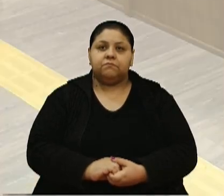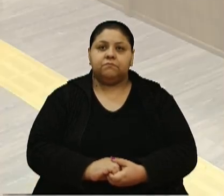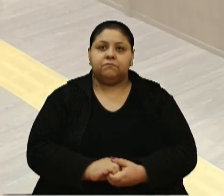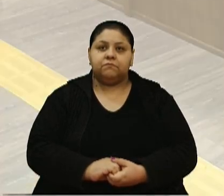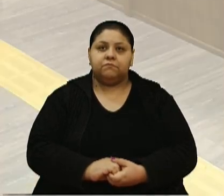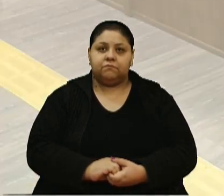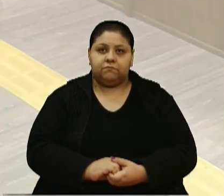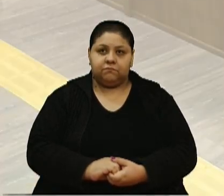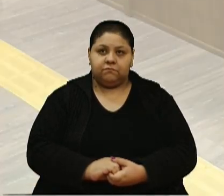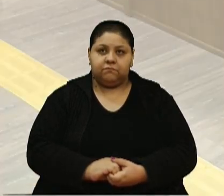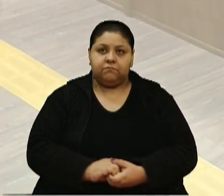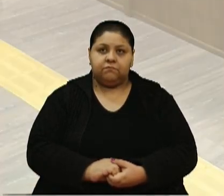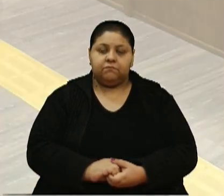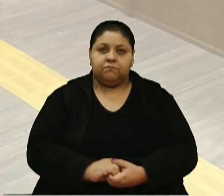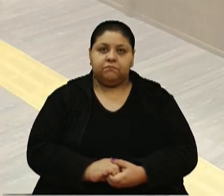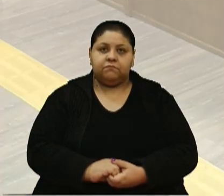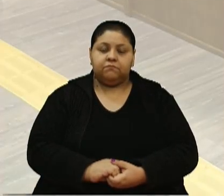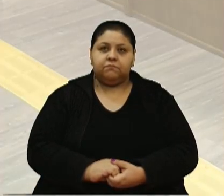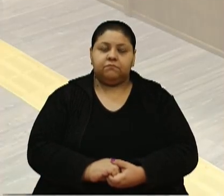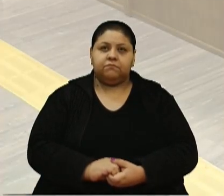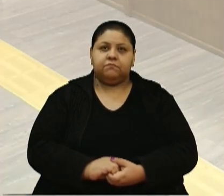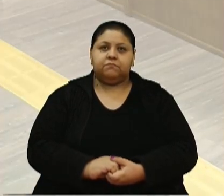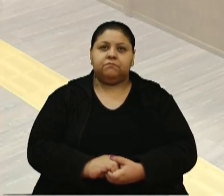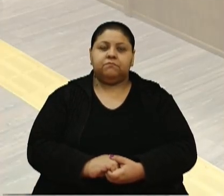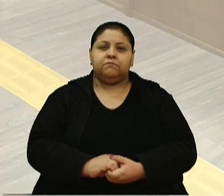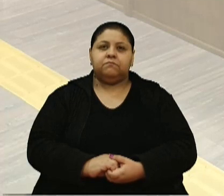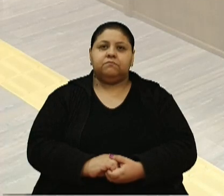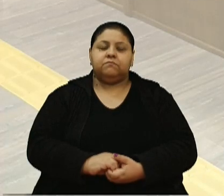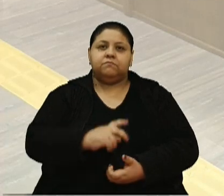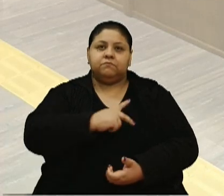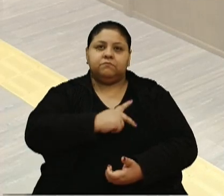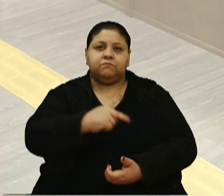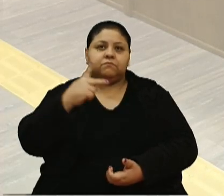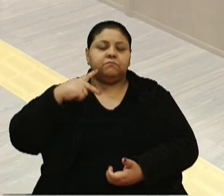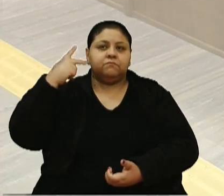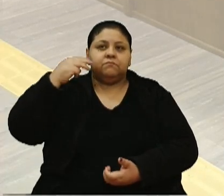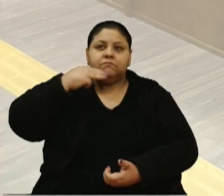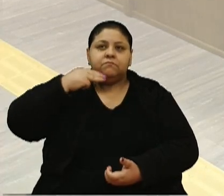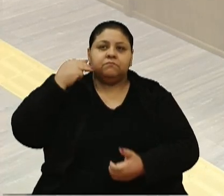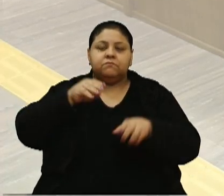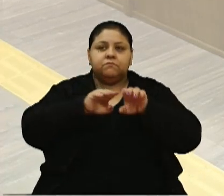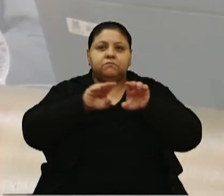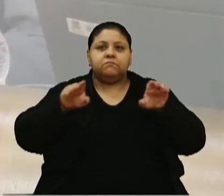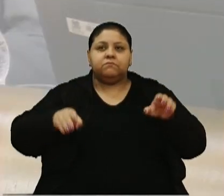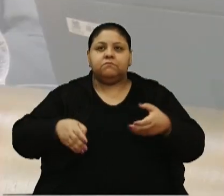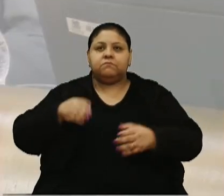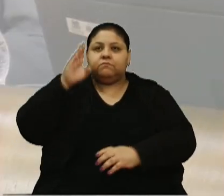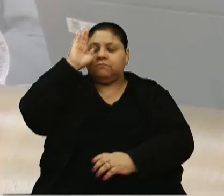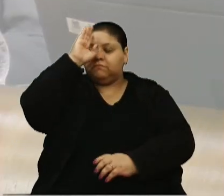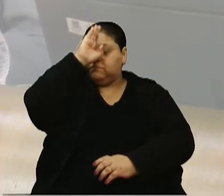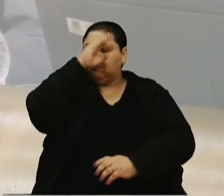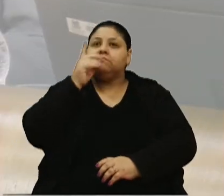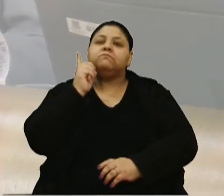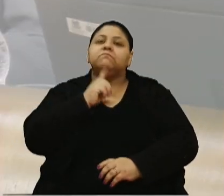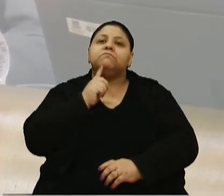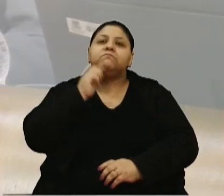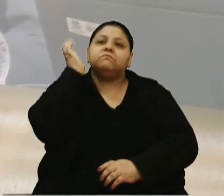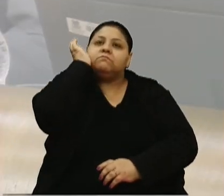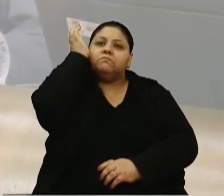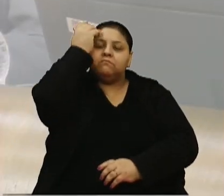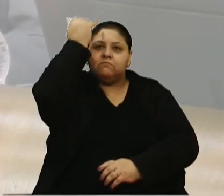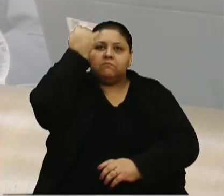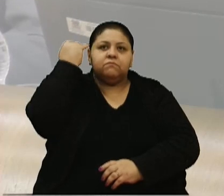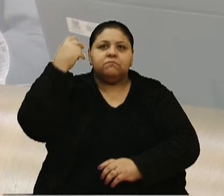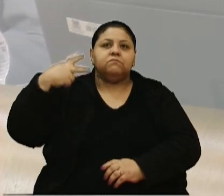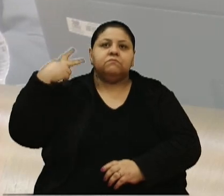hoje. Pois não, senhor presidente. Presidente, vereadora Marisol Santos, mesa diretora Adriano Bressan, Renato Oliveira, Felipe Grememar e Zé